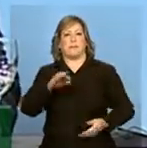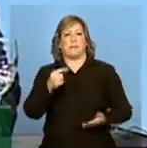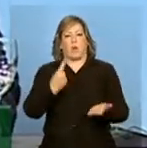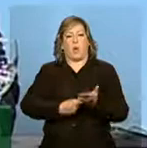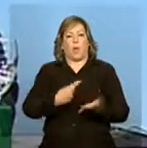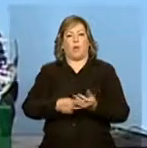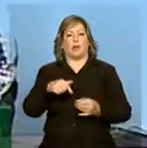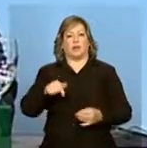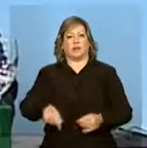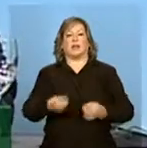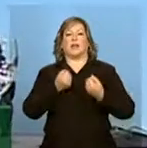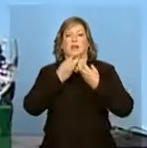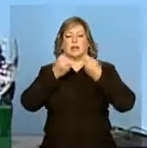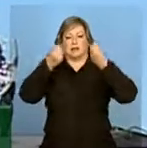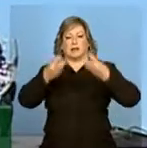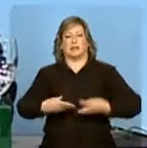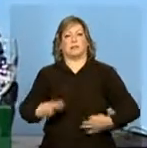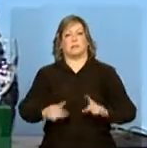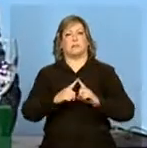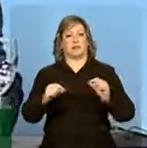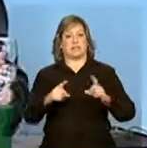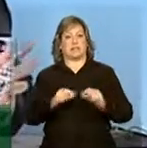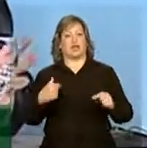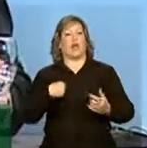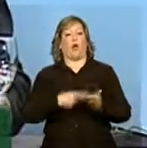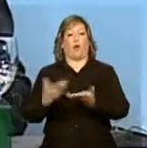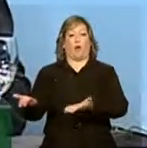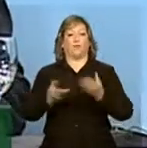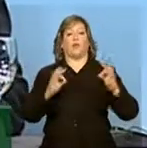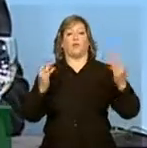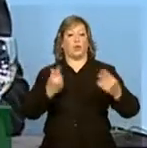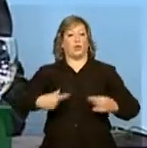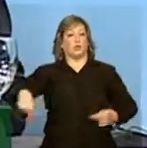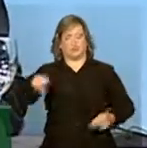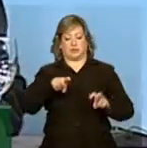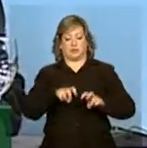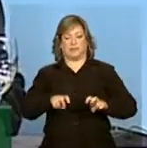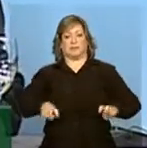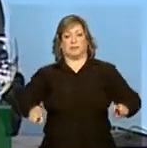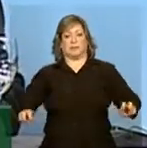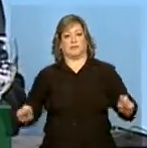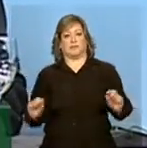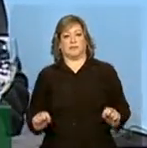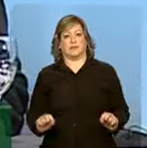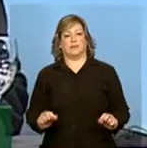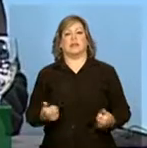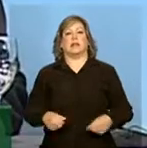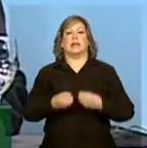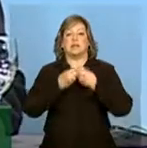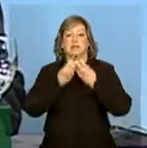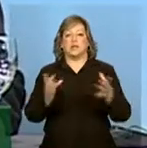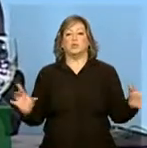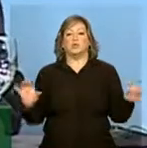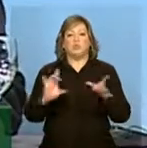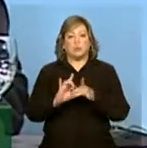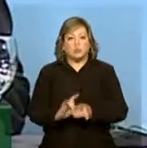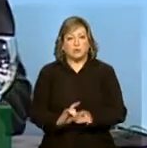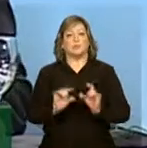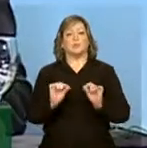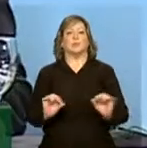na Declaração de Brasília. Eu convido a todos os membros da mesa a declararmos